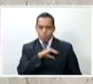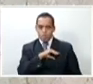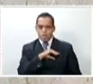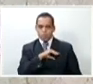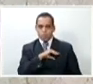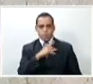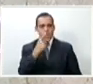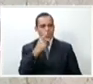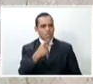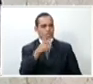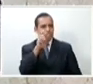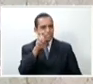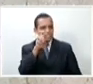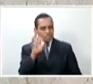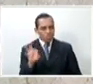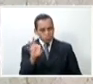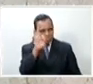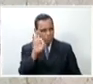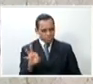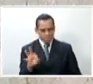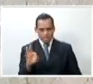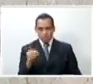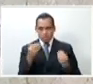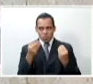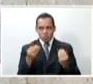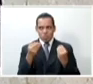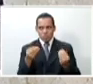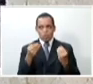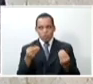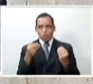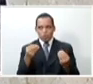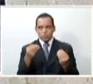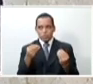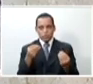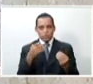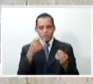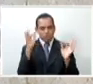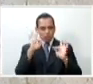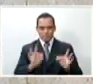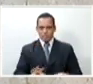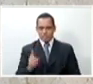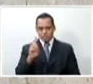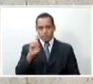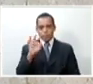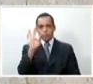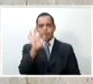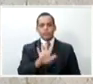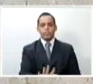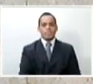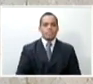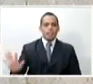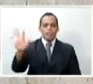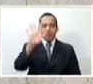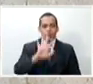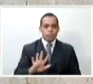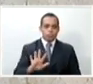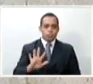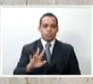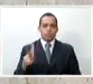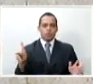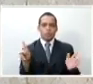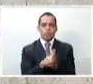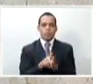de 5%, que gerou inclusive um descontentamento da categoria. Na parte federal, os oficiais praças das